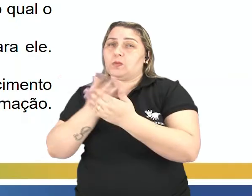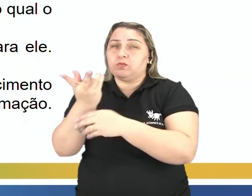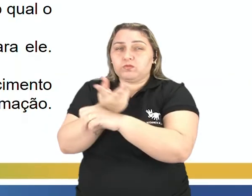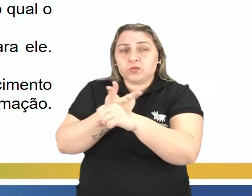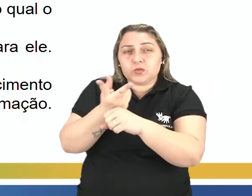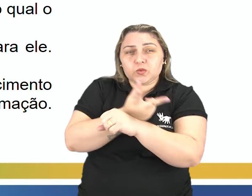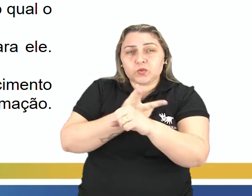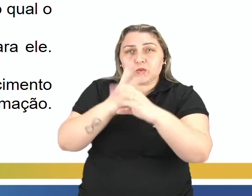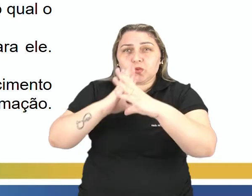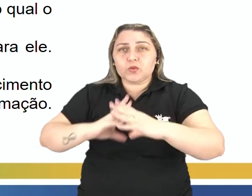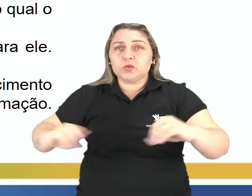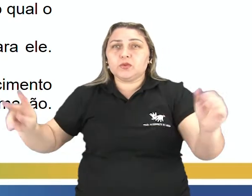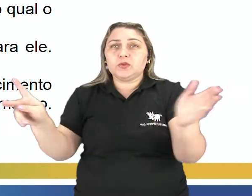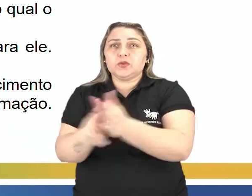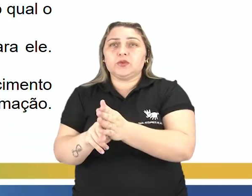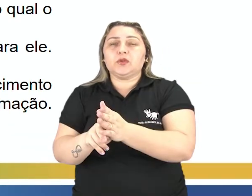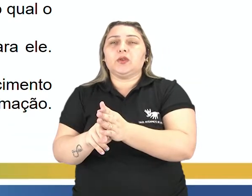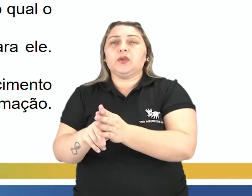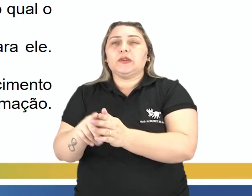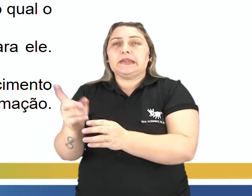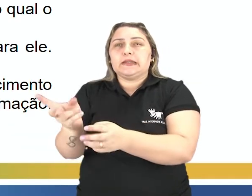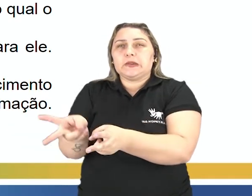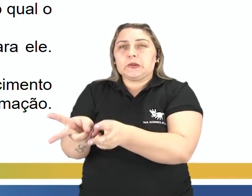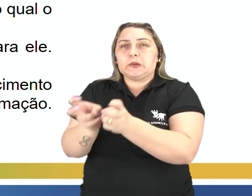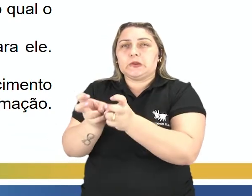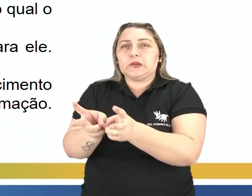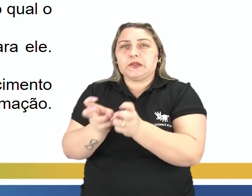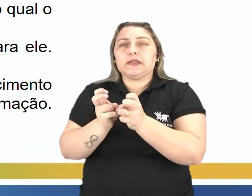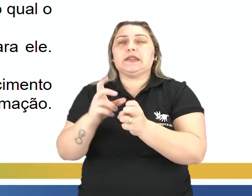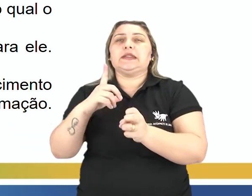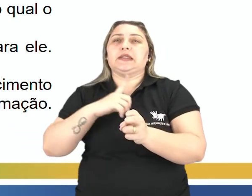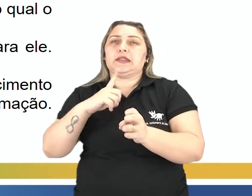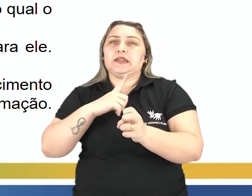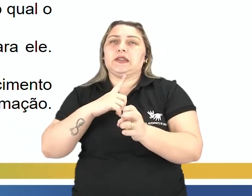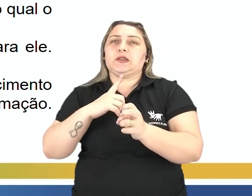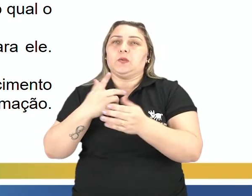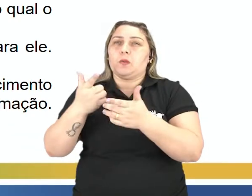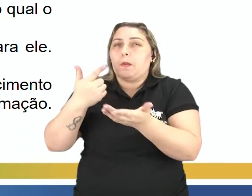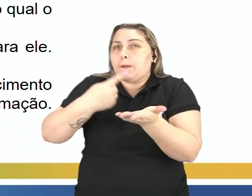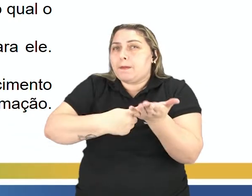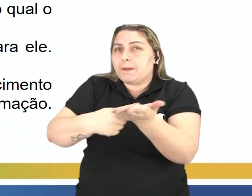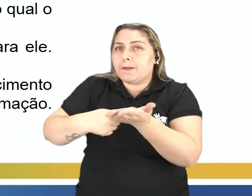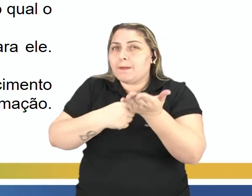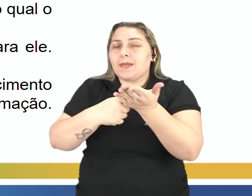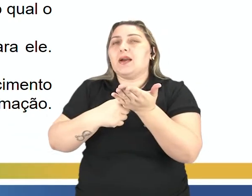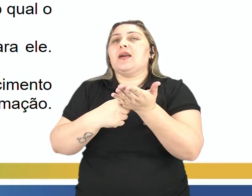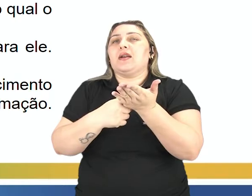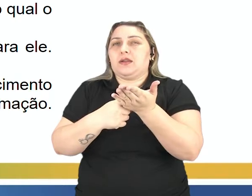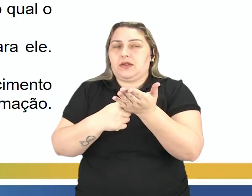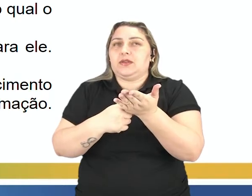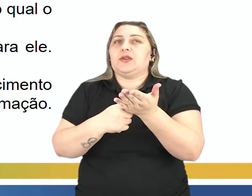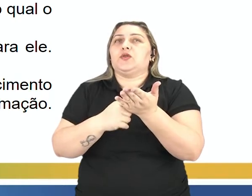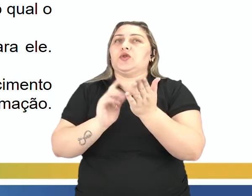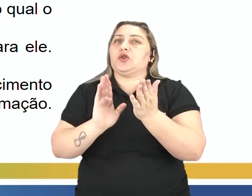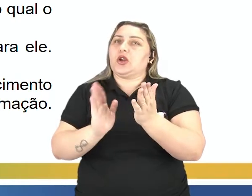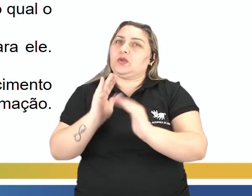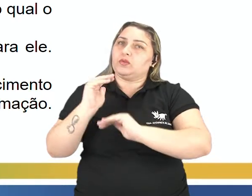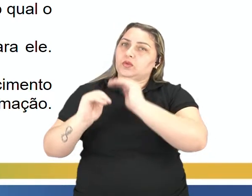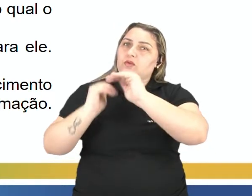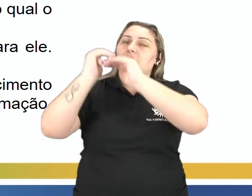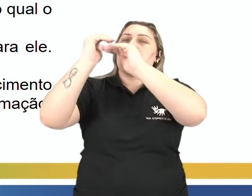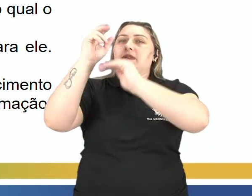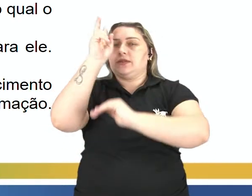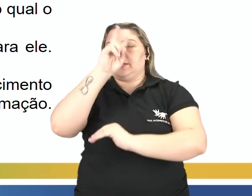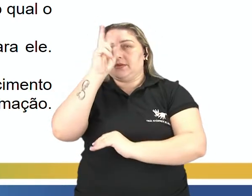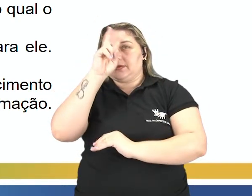da polícia e começa a investigar o desaparecimento por conta própria, coletando provas de que houve uma